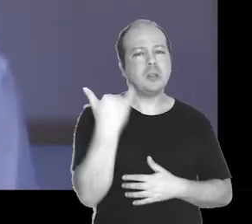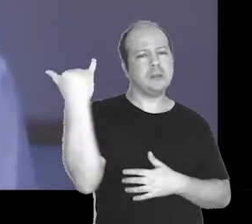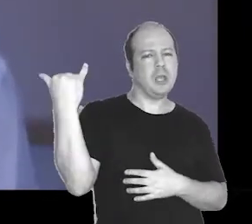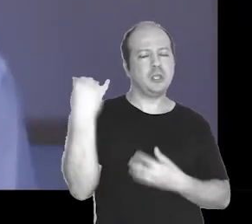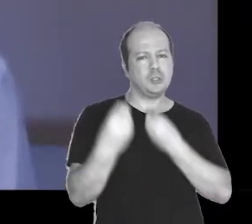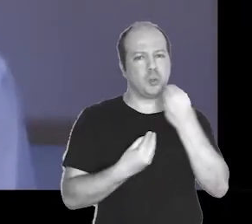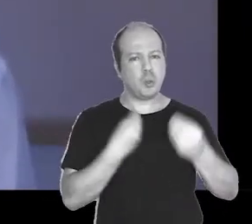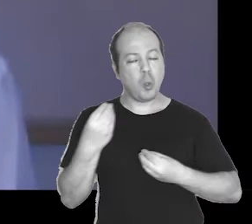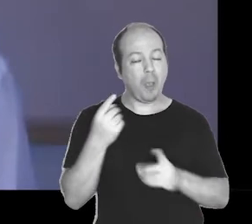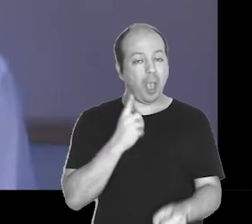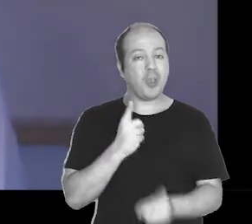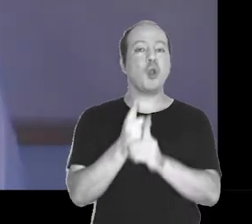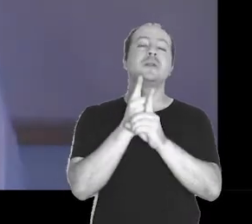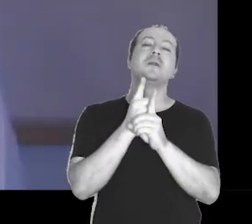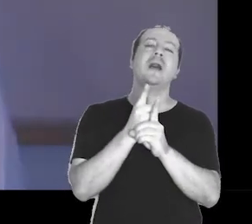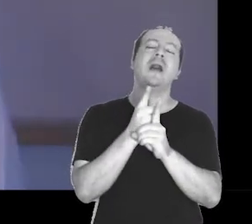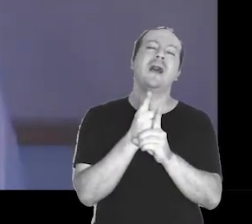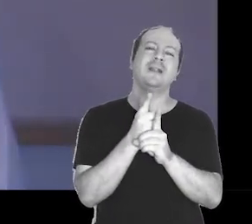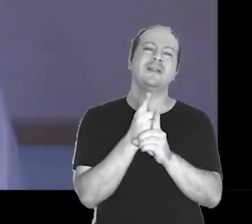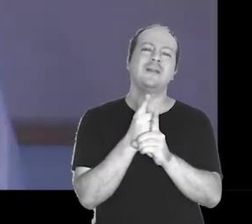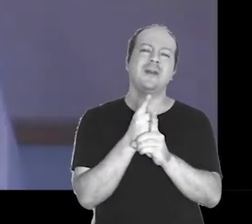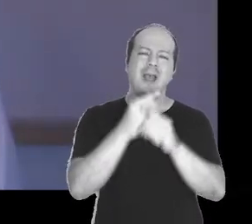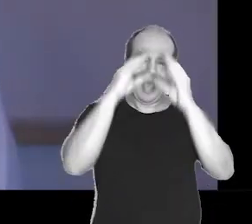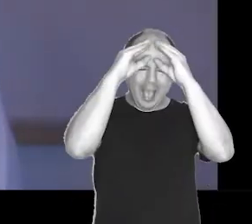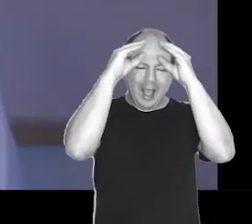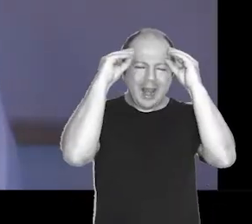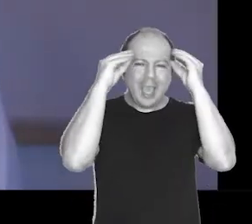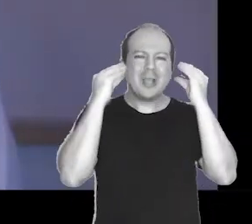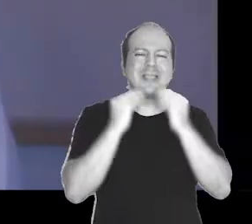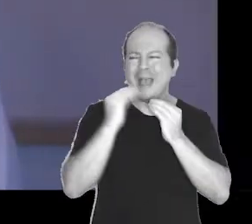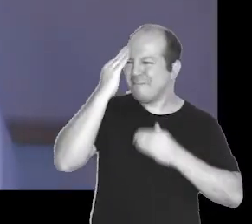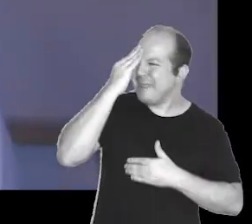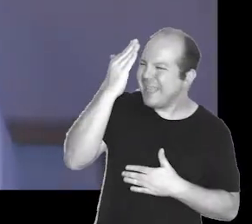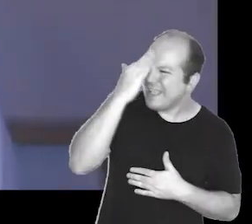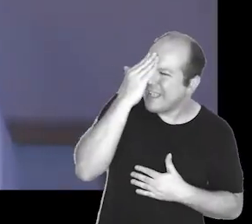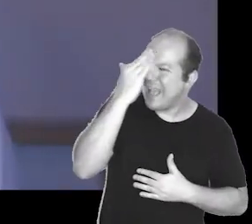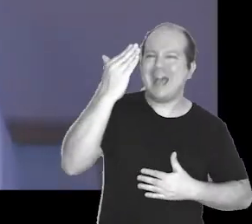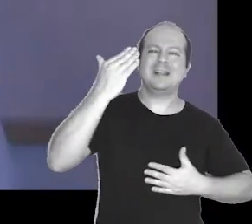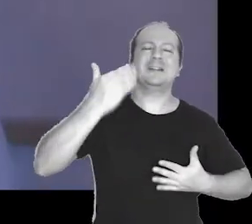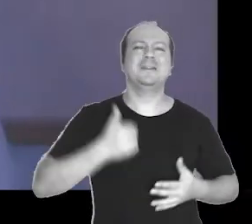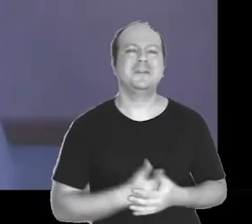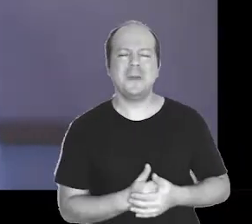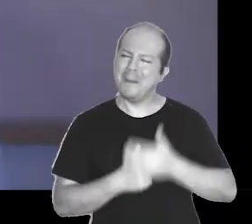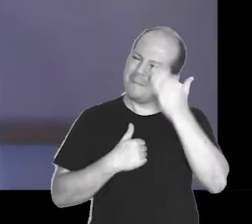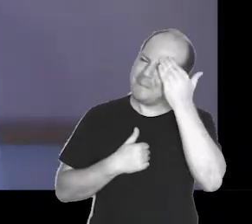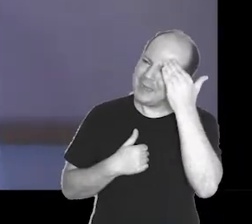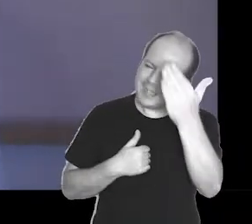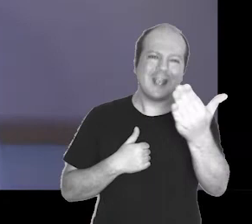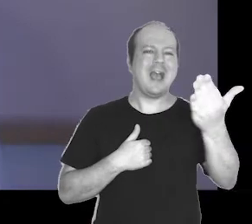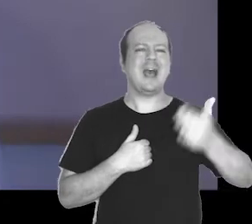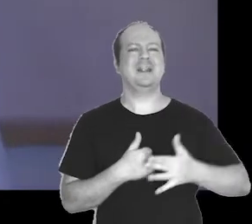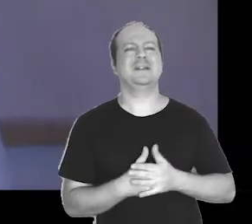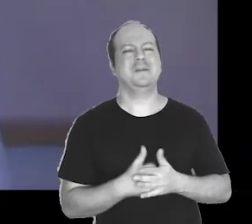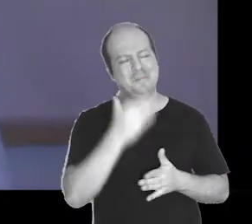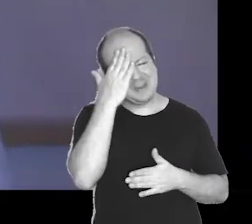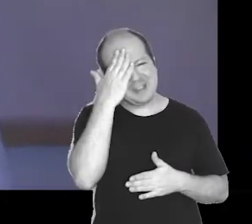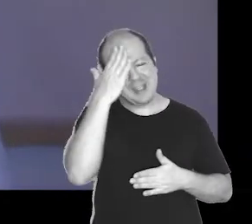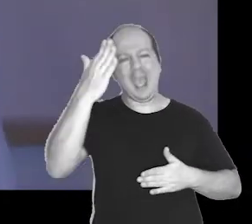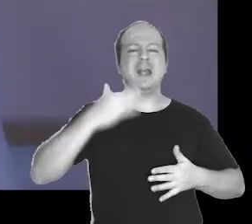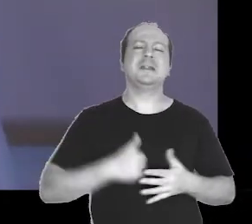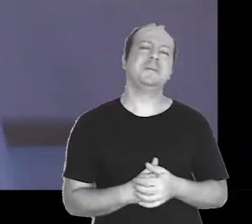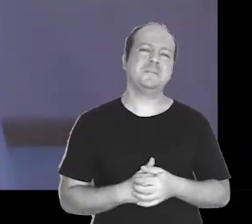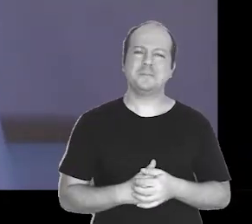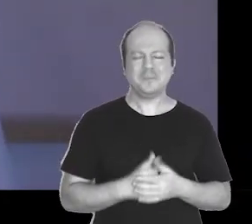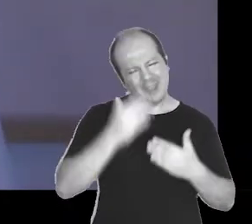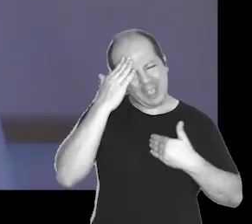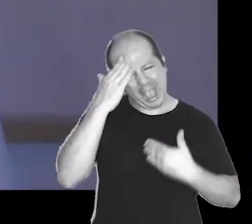quebra-cabeças terá sido encontrada. Ai, Leonardo, obrigado, Leonardo, obrigado, meu caro.